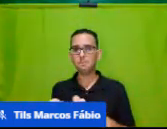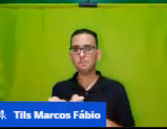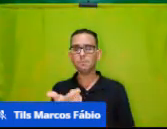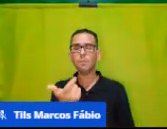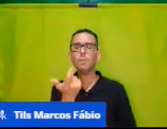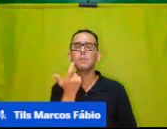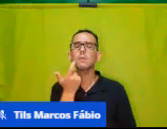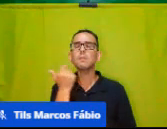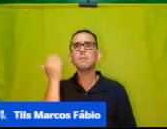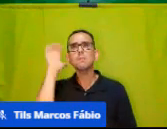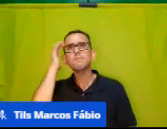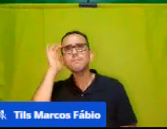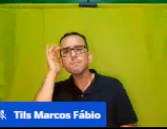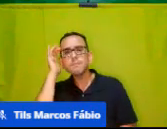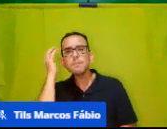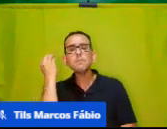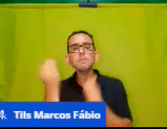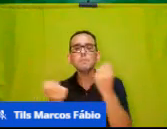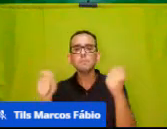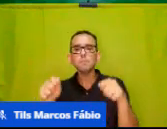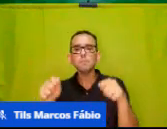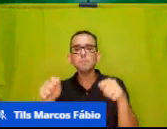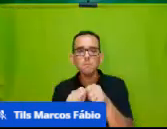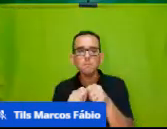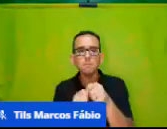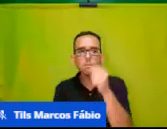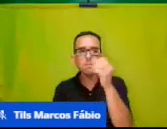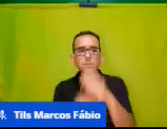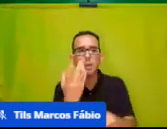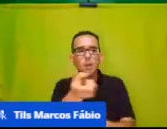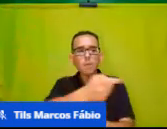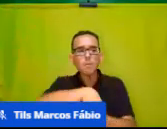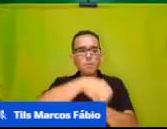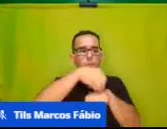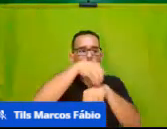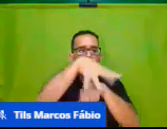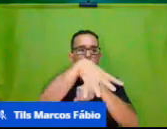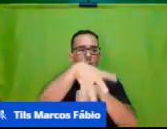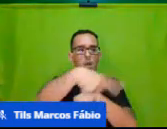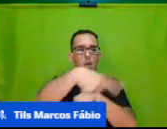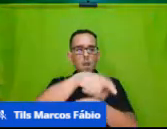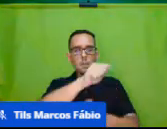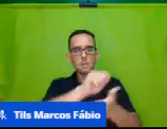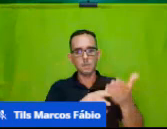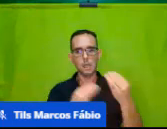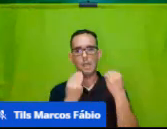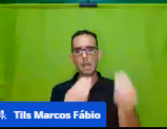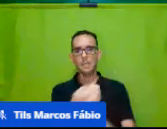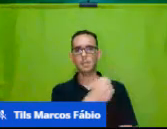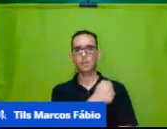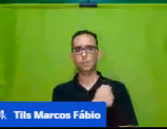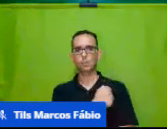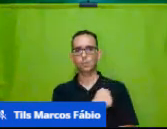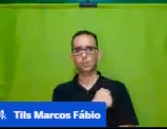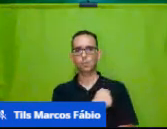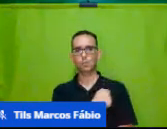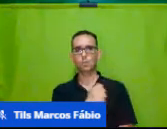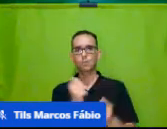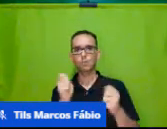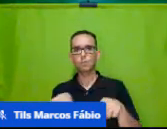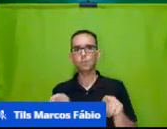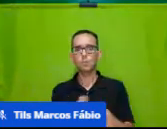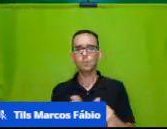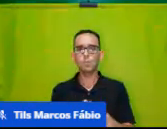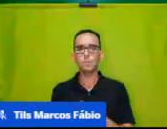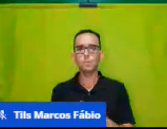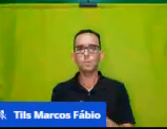necessário para que eu construa os conhecimentos a partir daquelas atividades, para que eu alcance aquela habilidade. Então, o que é